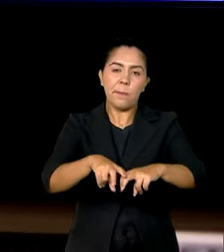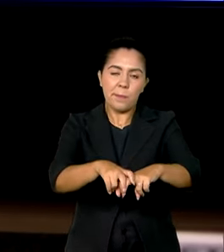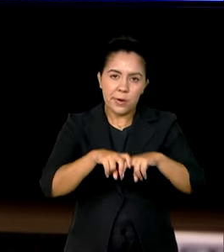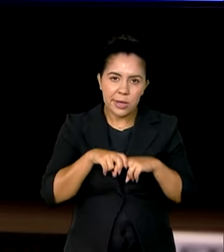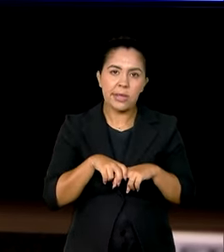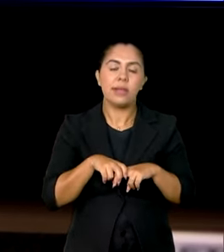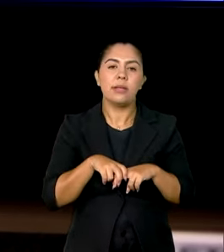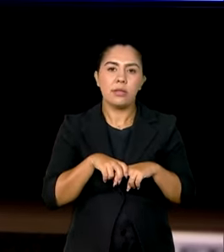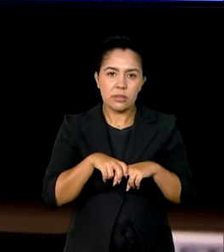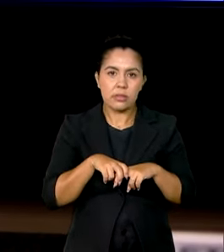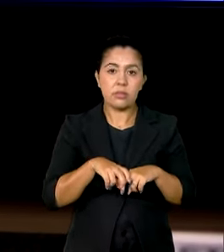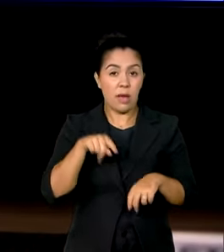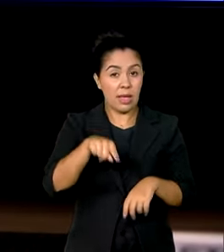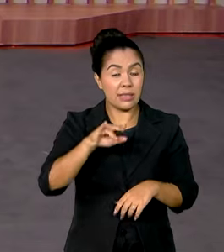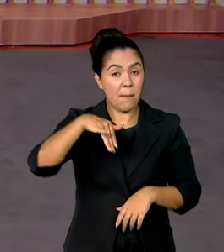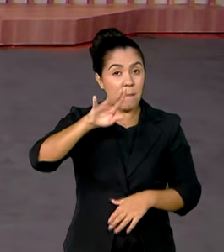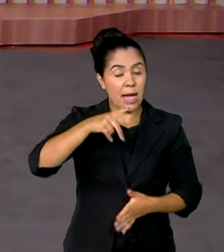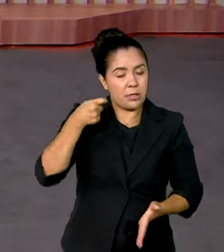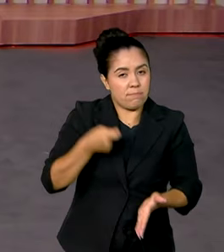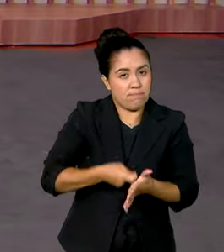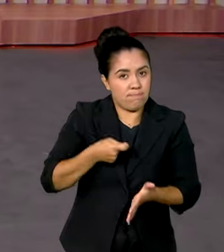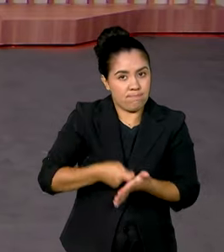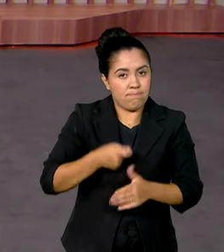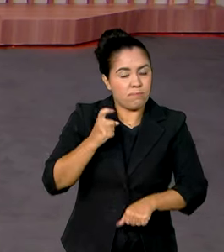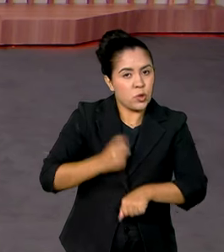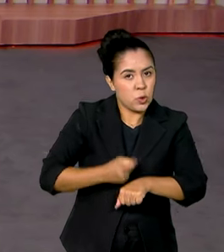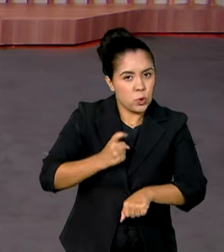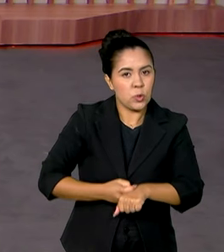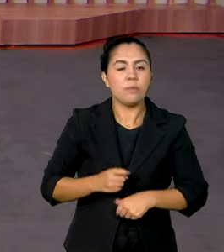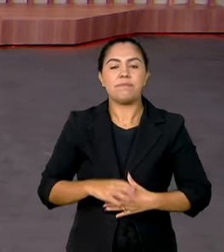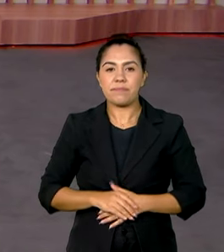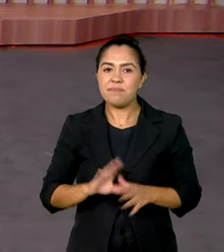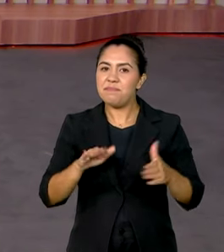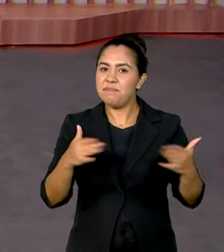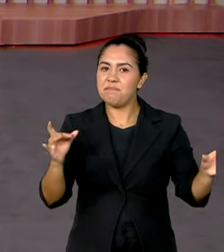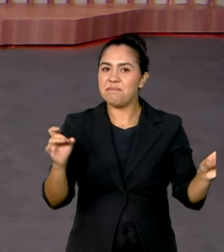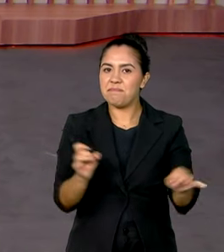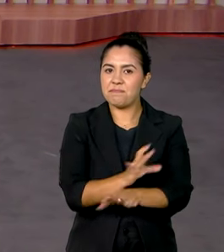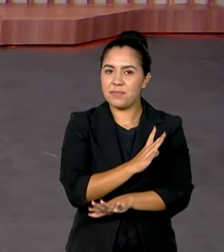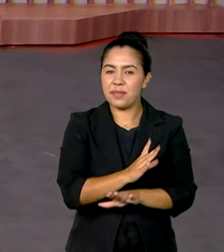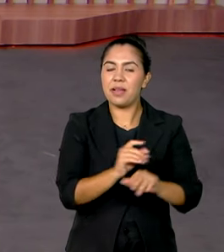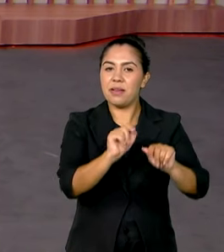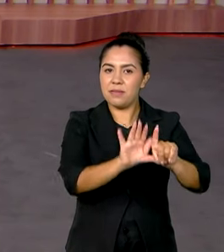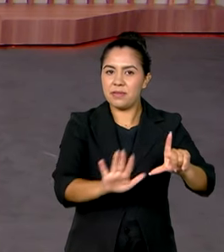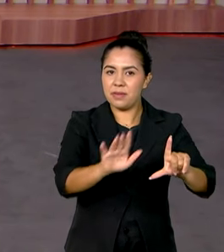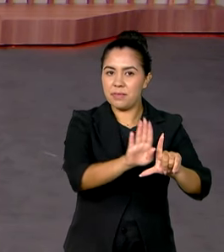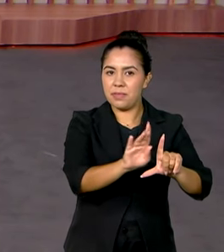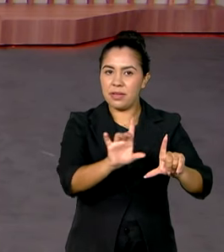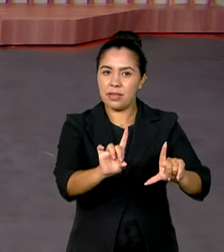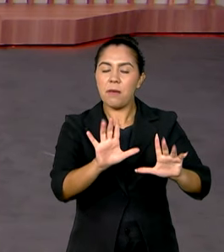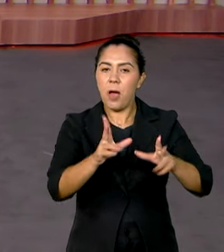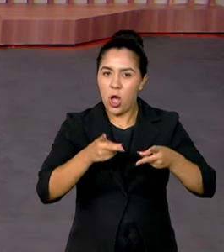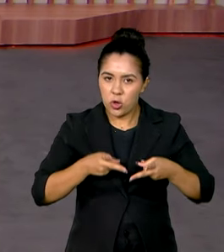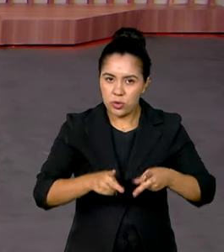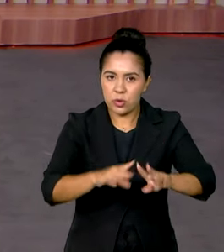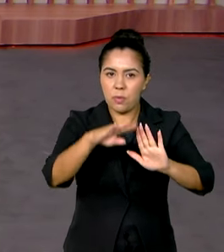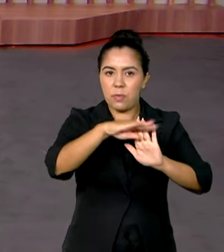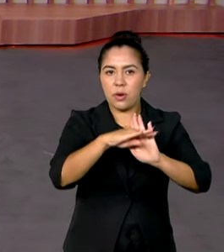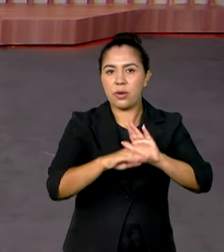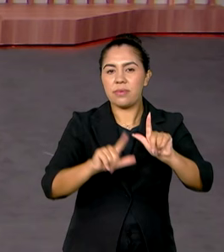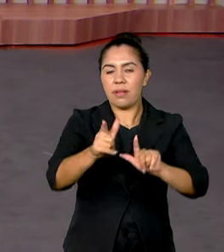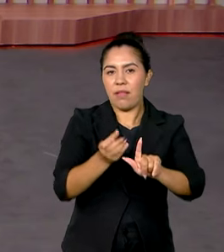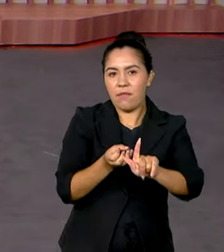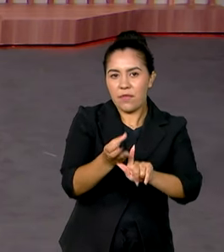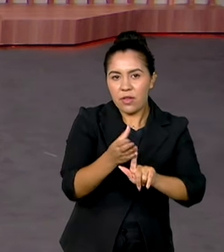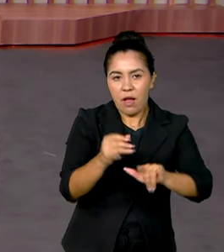mais rigoroso. É isso, então. O Brasil em Dia fica por aqui, mas o Canal Gov segue com a programação, mostrando